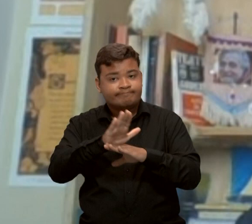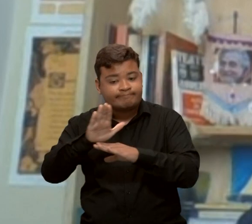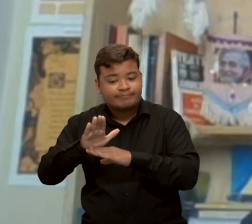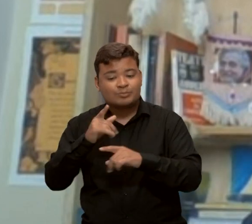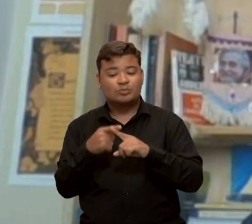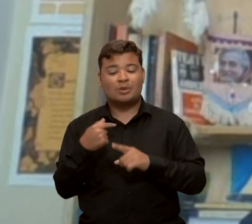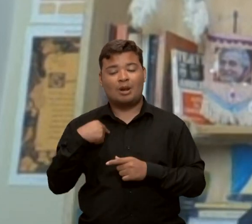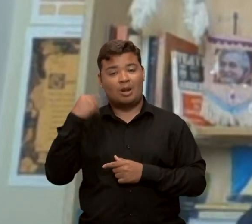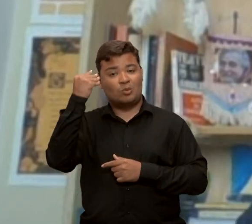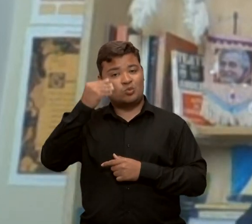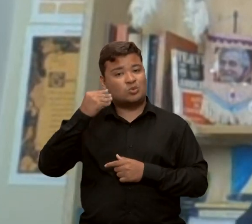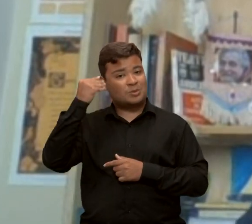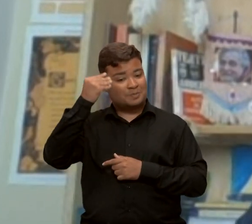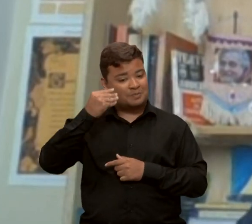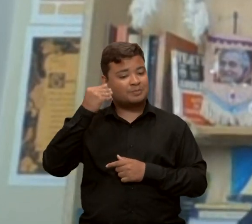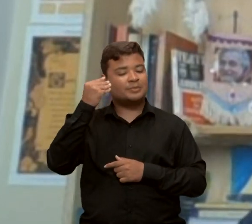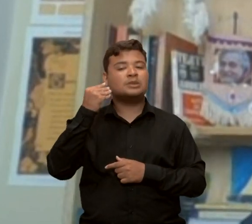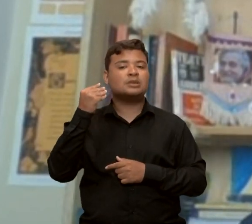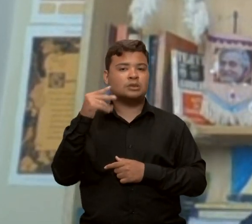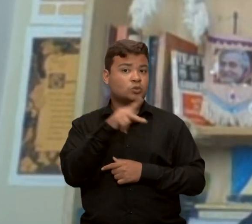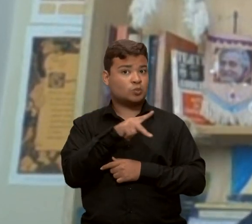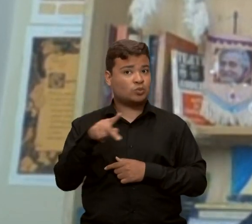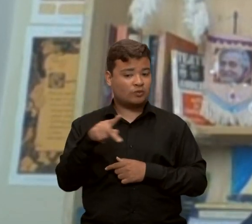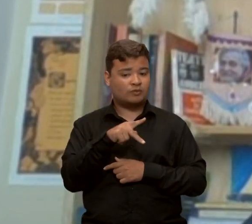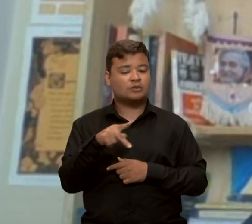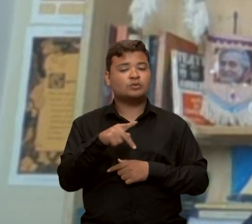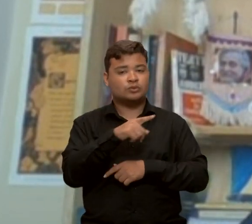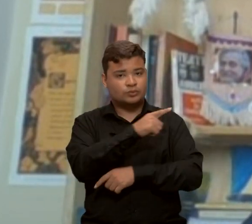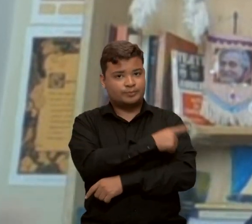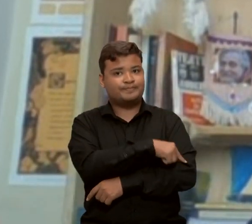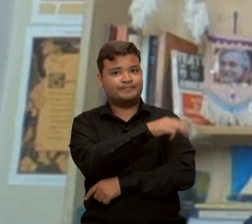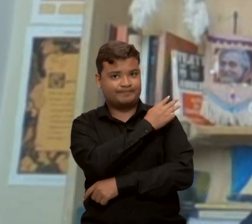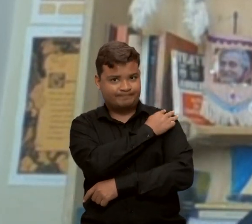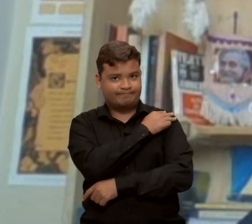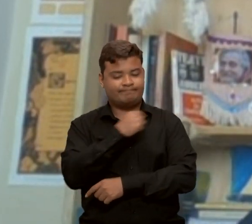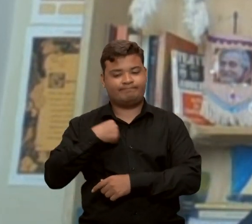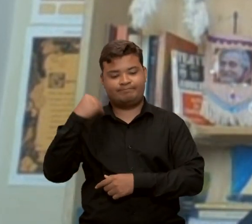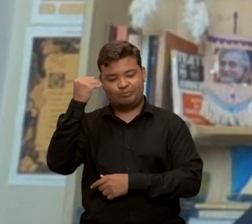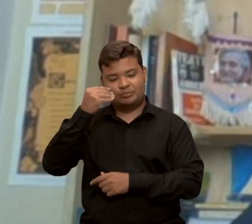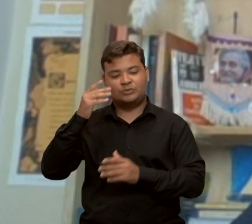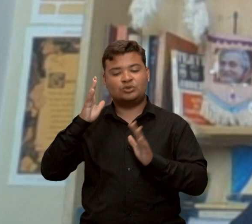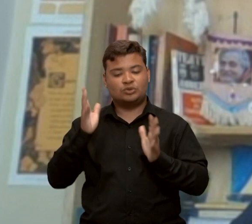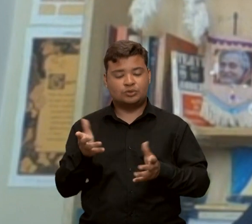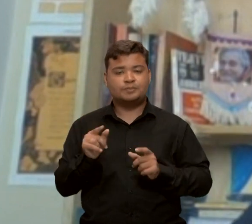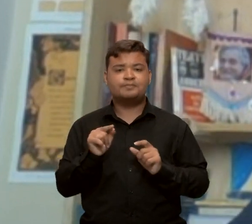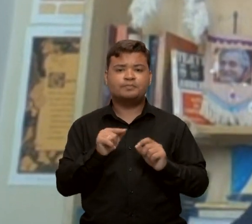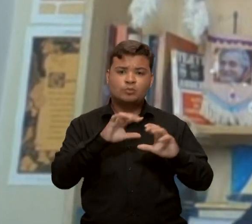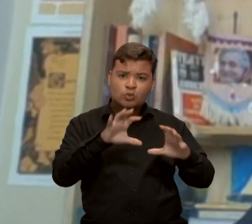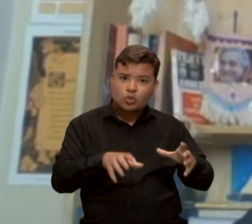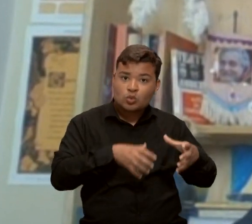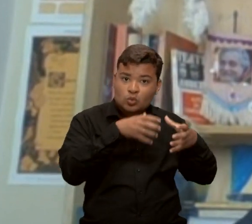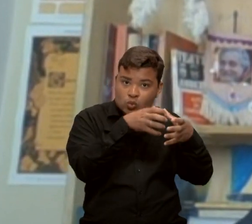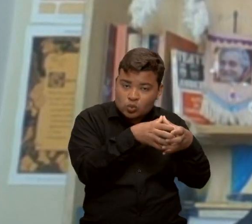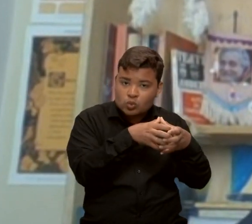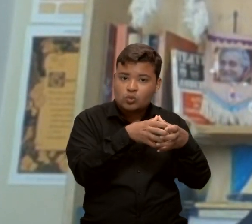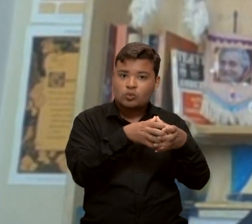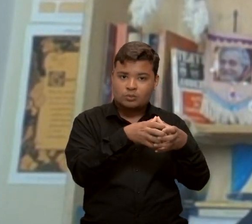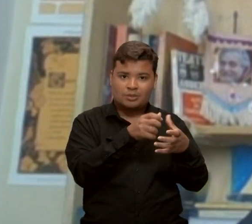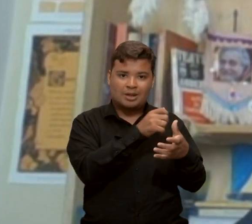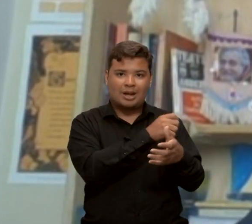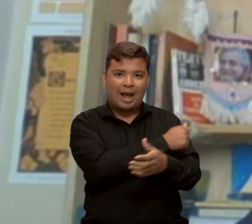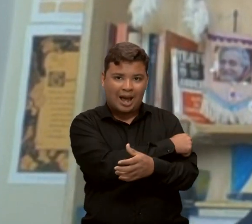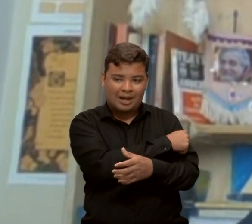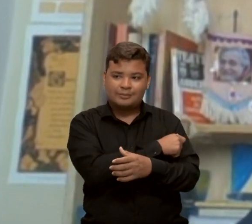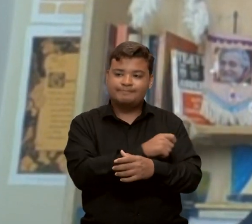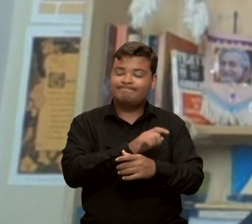professora, enquanto docente no ensino básico, toda a turma se une nesse propósito, né, de apoiar